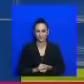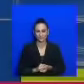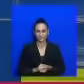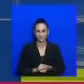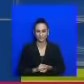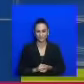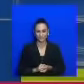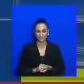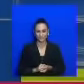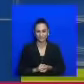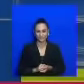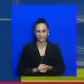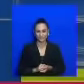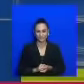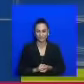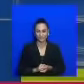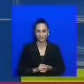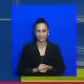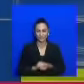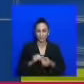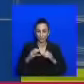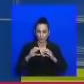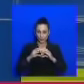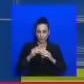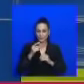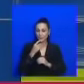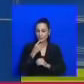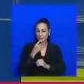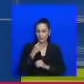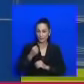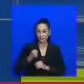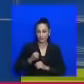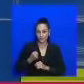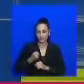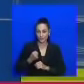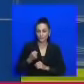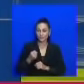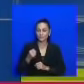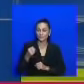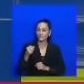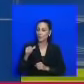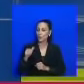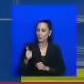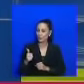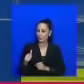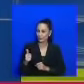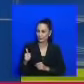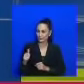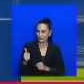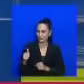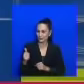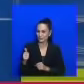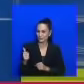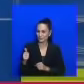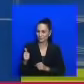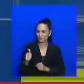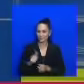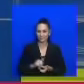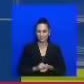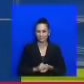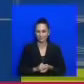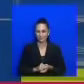Bola vermelha, número 11. Vermelha,